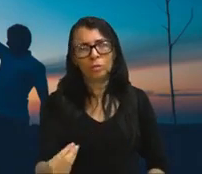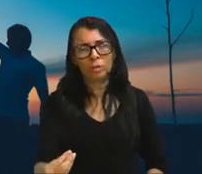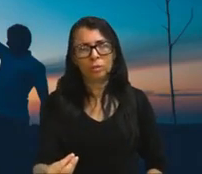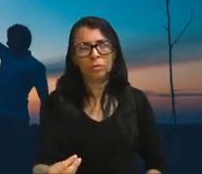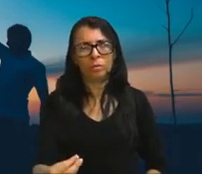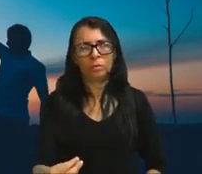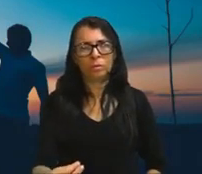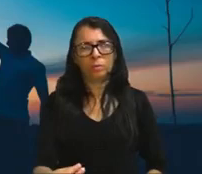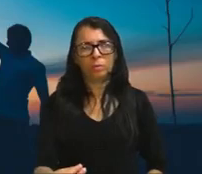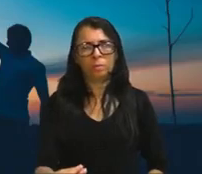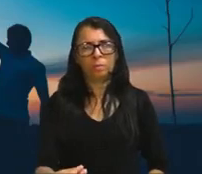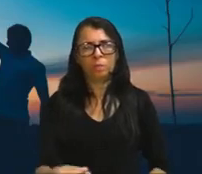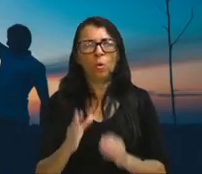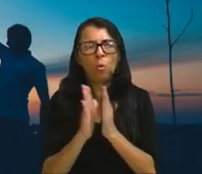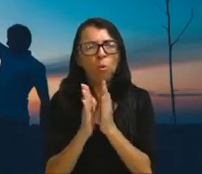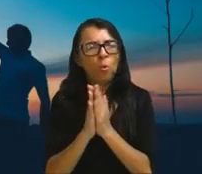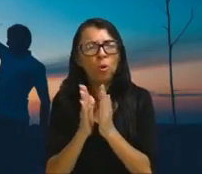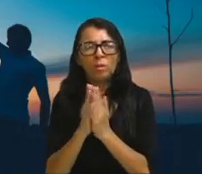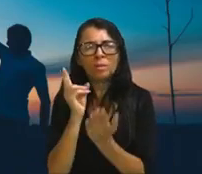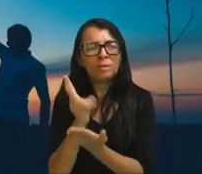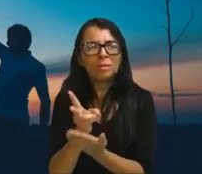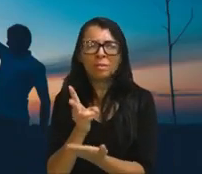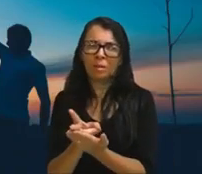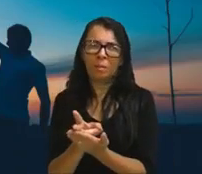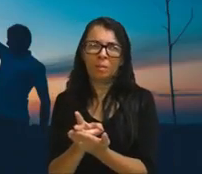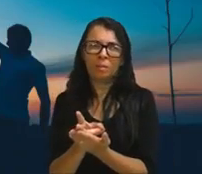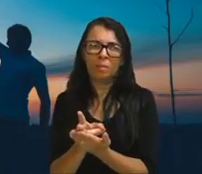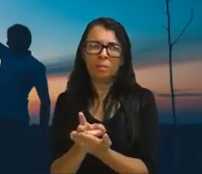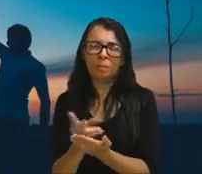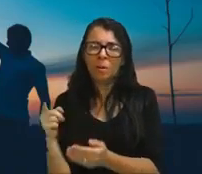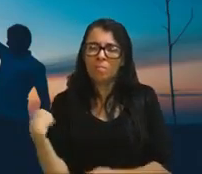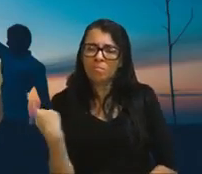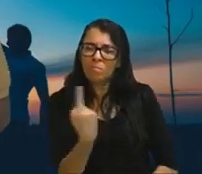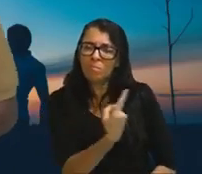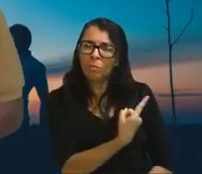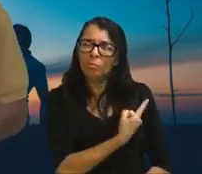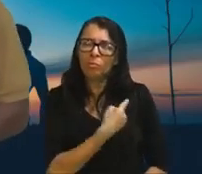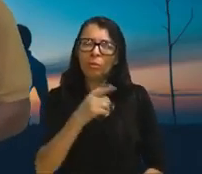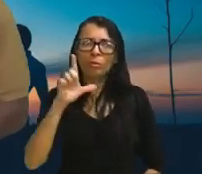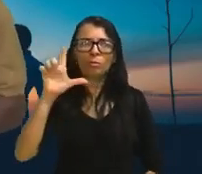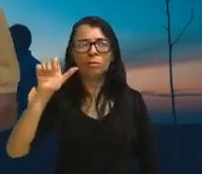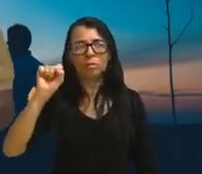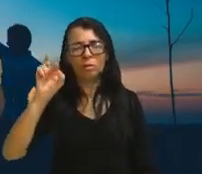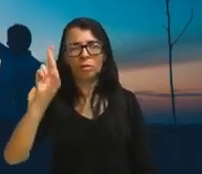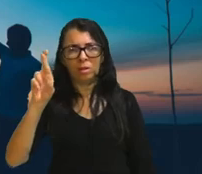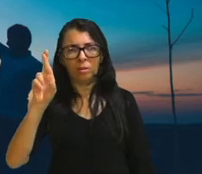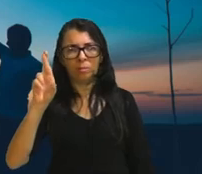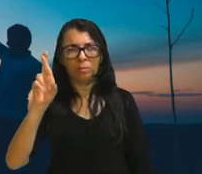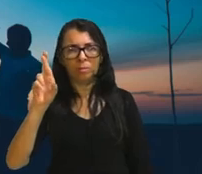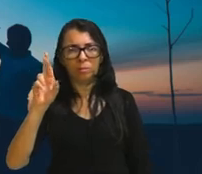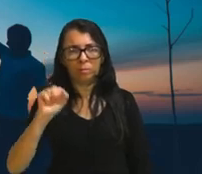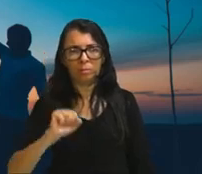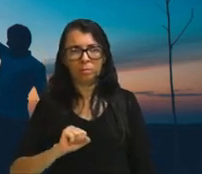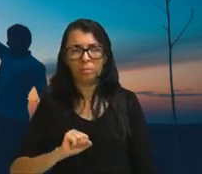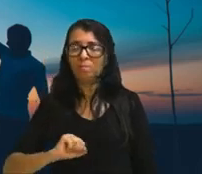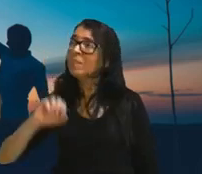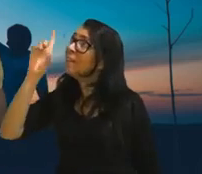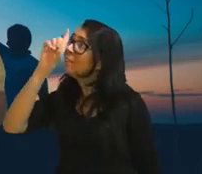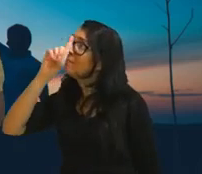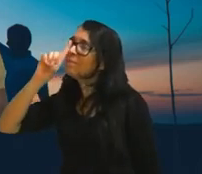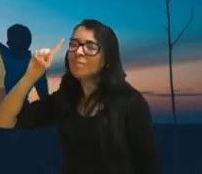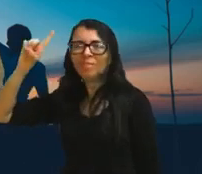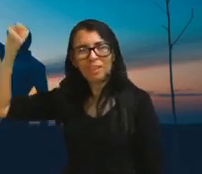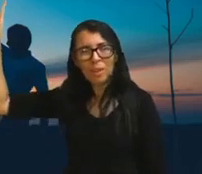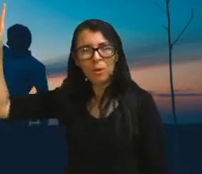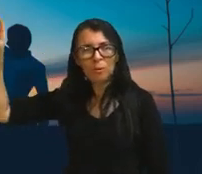rocha. Que Deus abençoe a sua vida. Que Deus possa continuar ministrando no teu coração durante